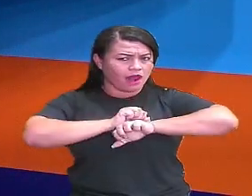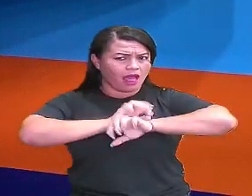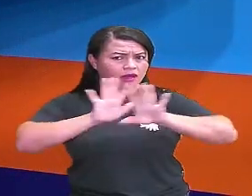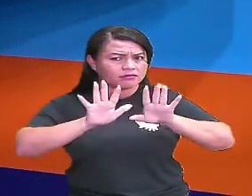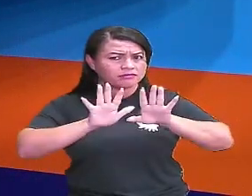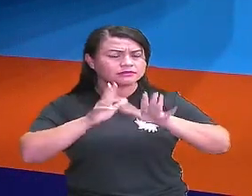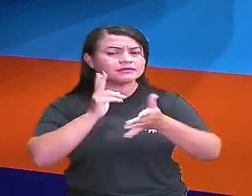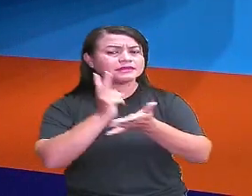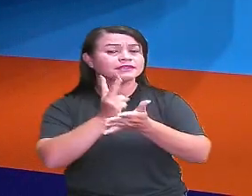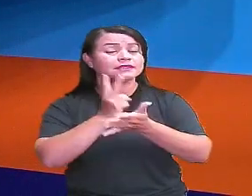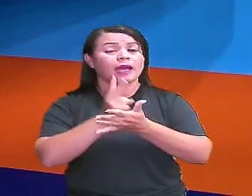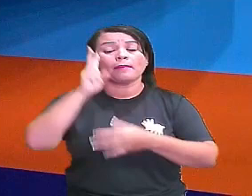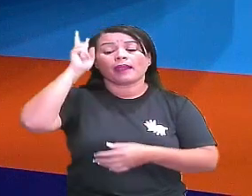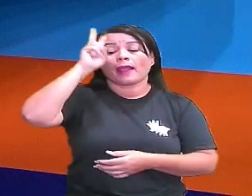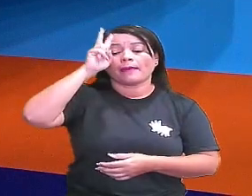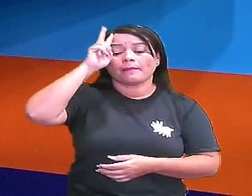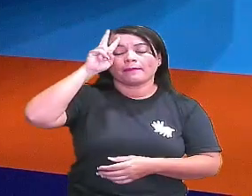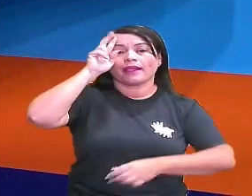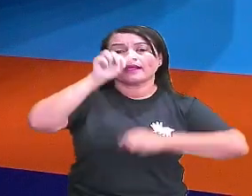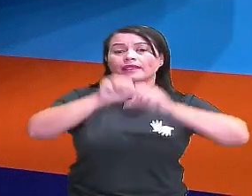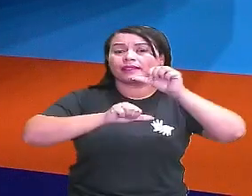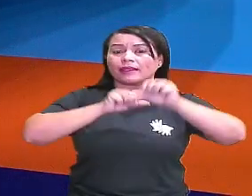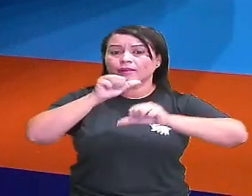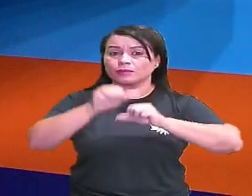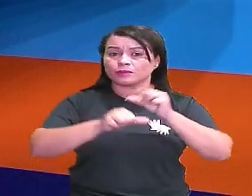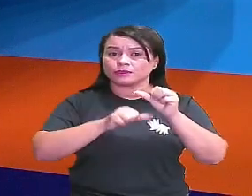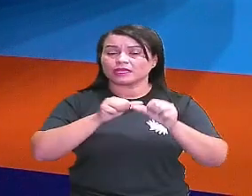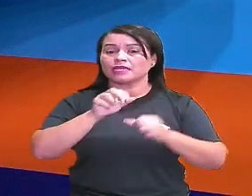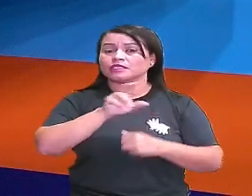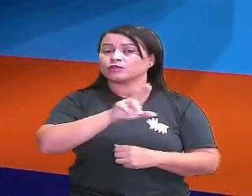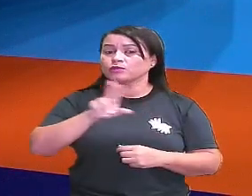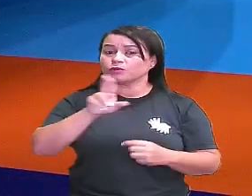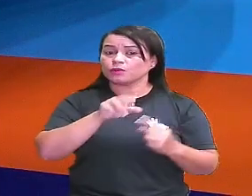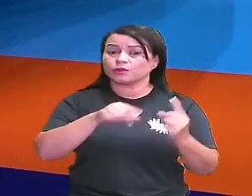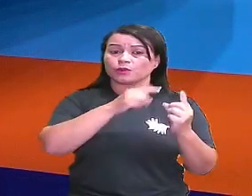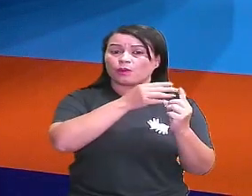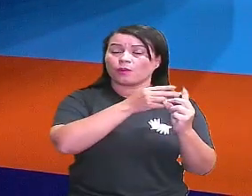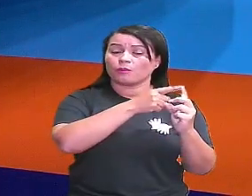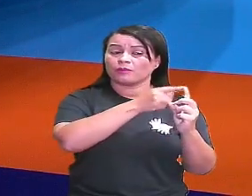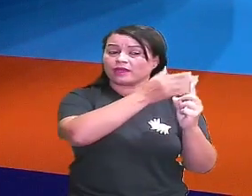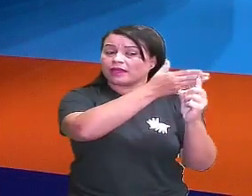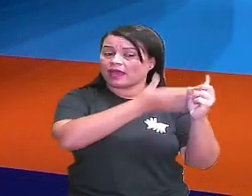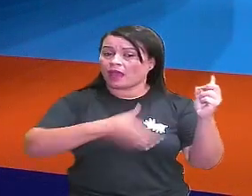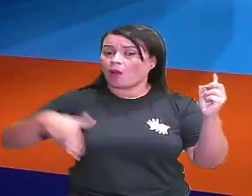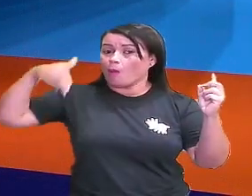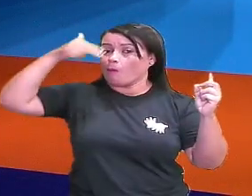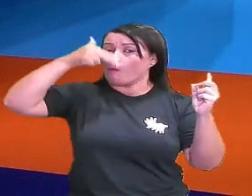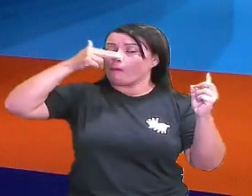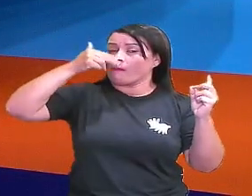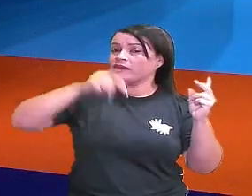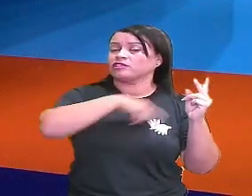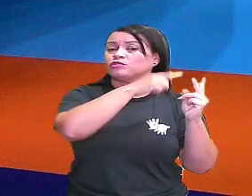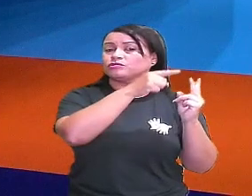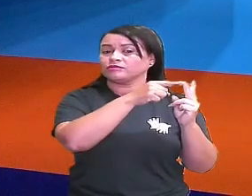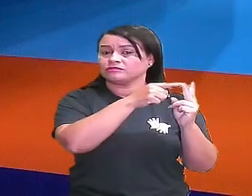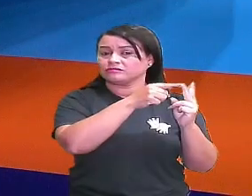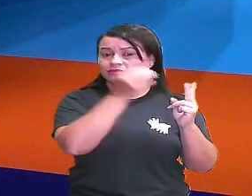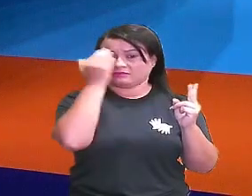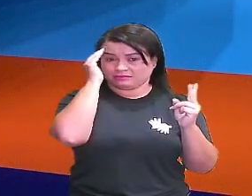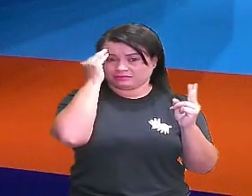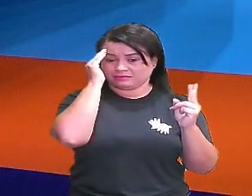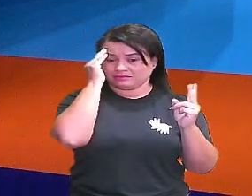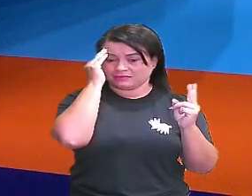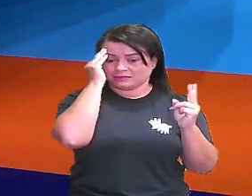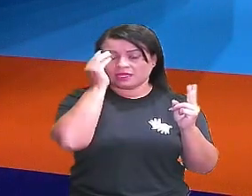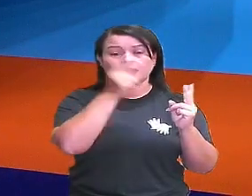então? Sempre lembra da mudança aí do nome, né? Ele vai mudar apenas a finalização. Se eu estou